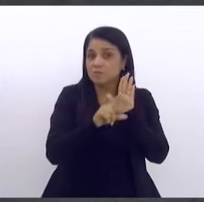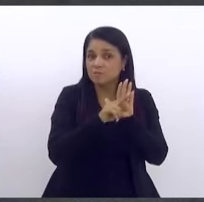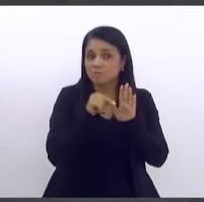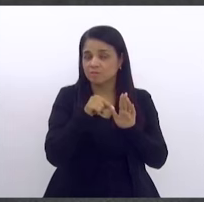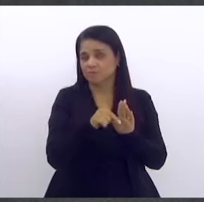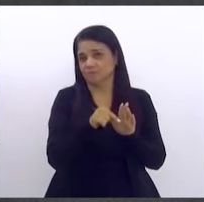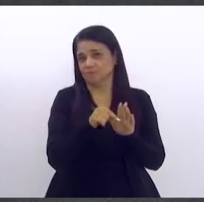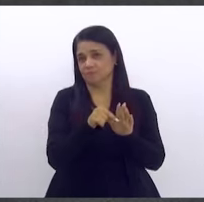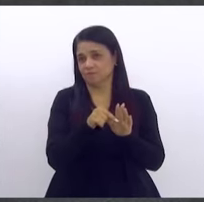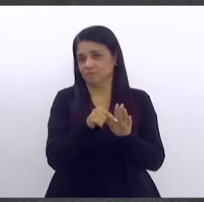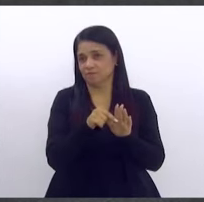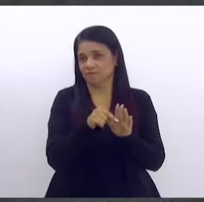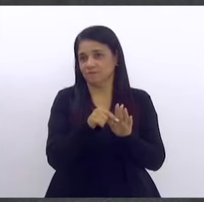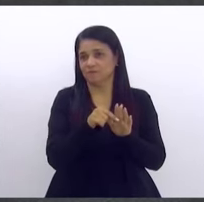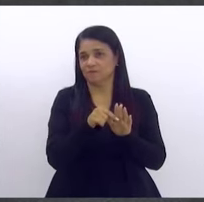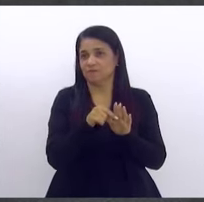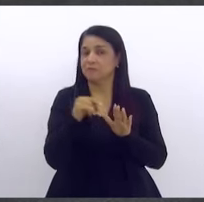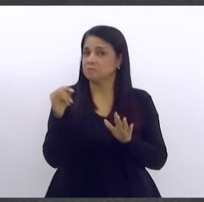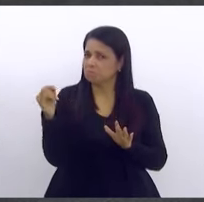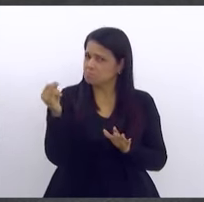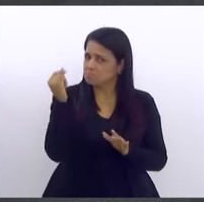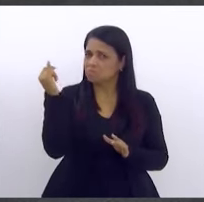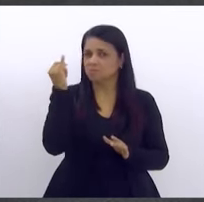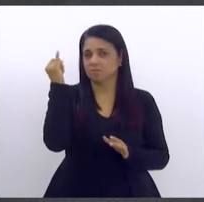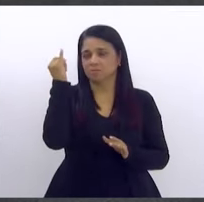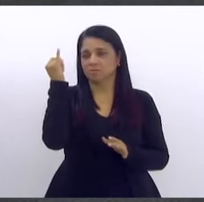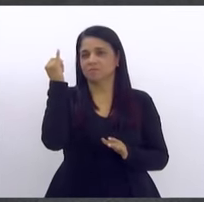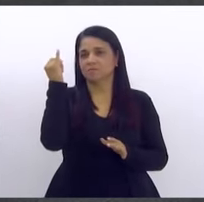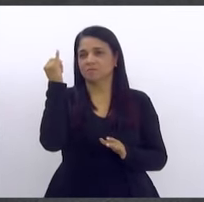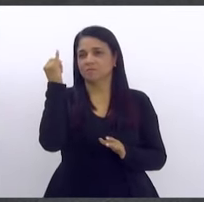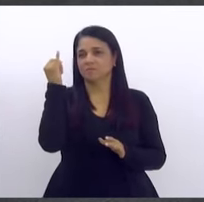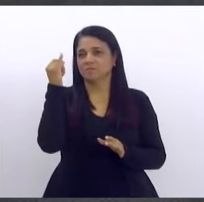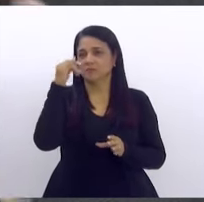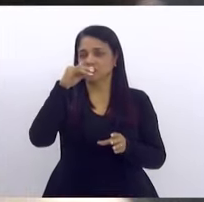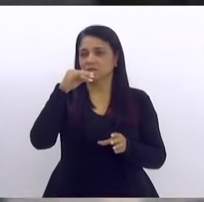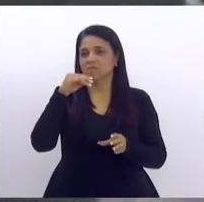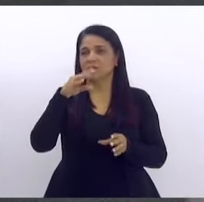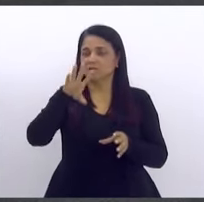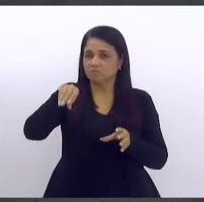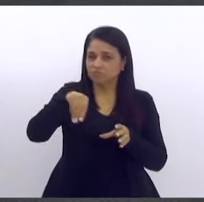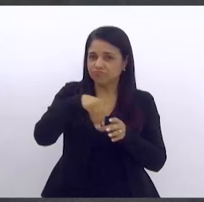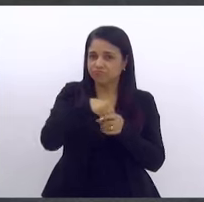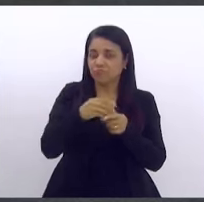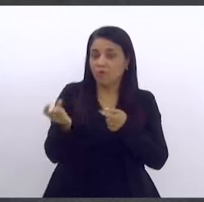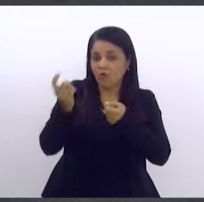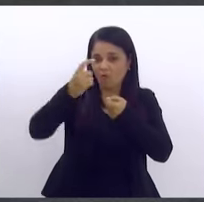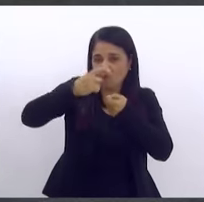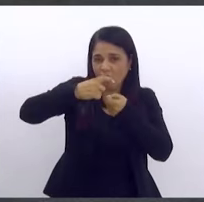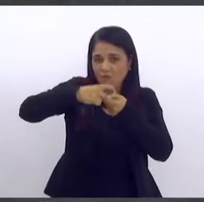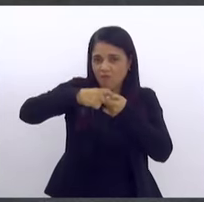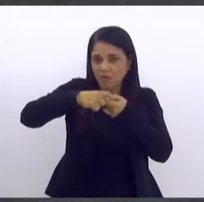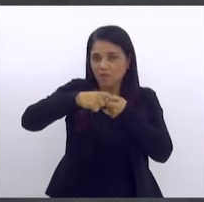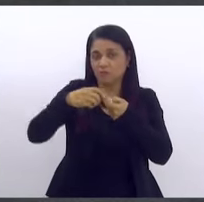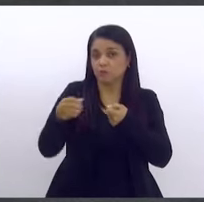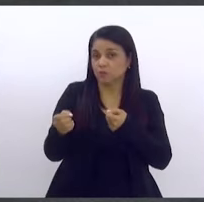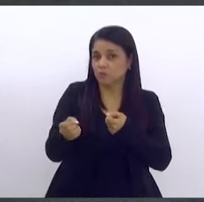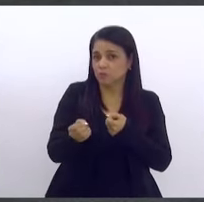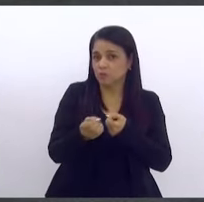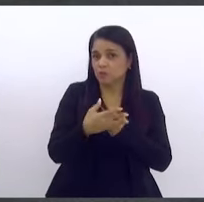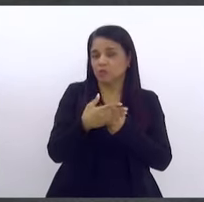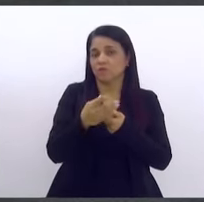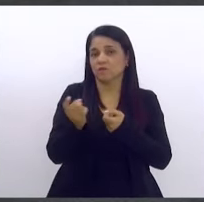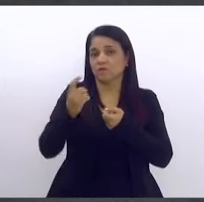ele é um projeto importante, porque está internalizando um convênio recente,